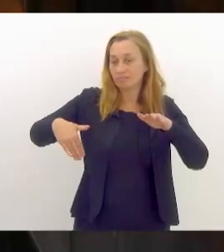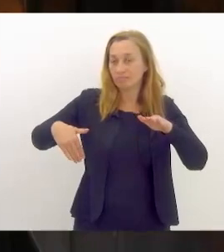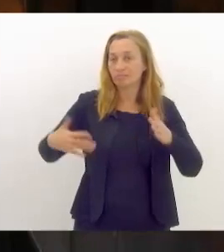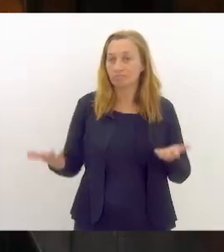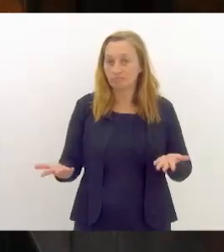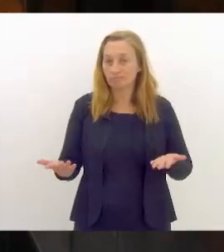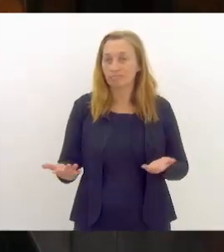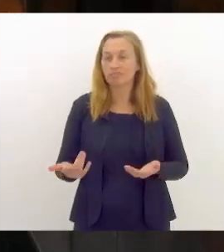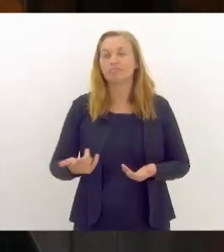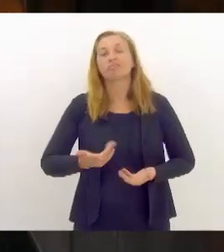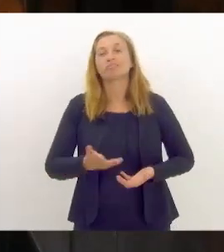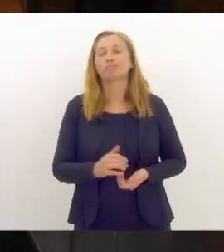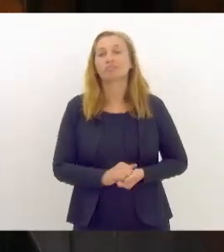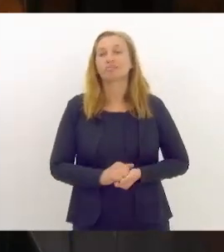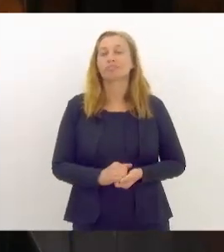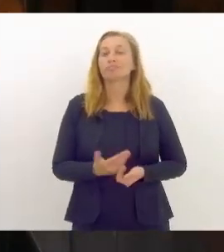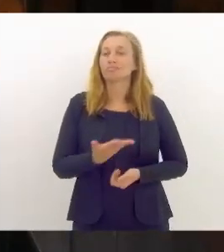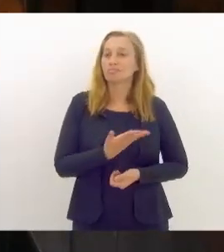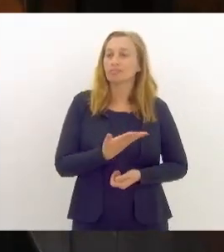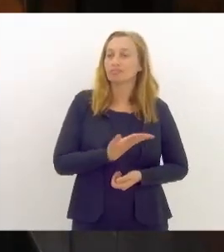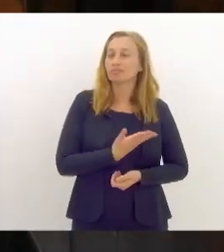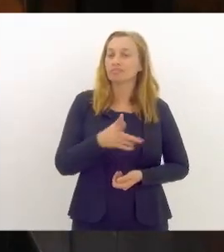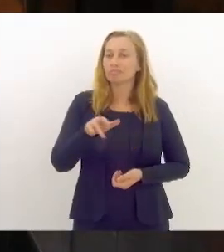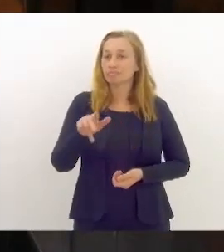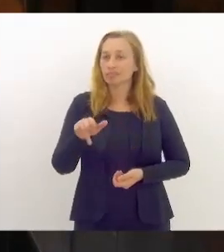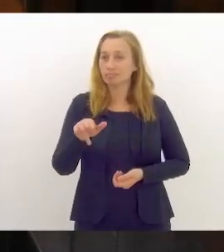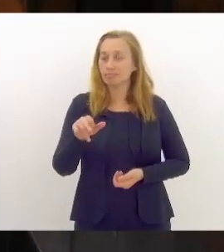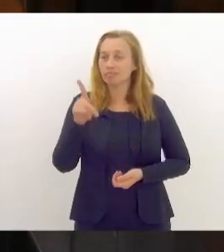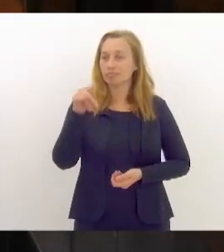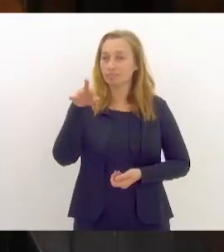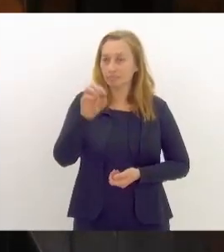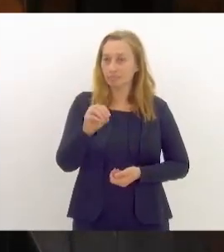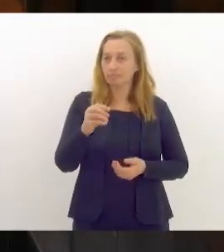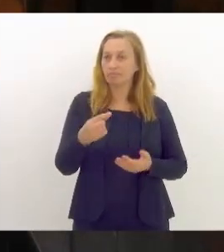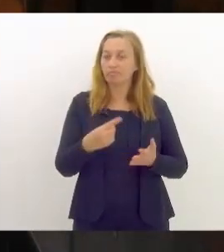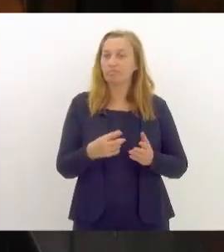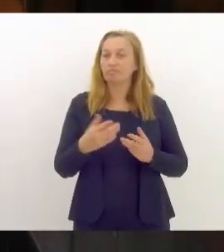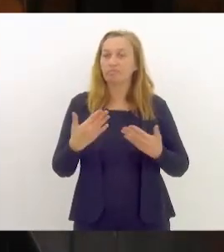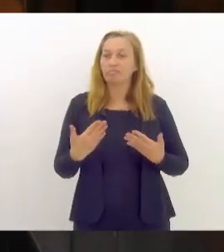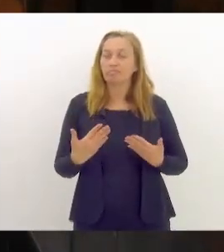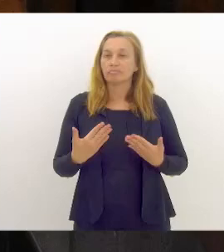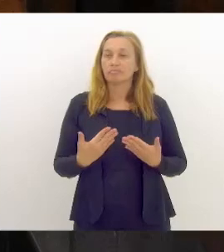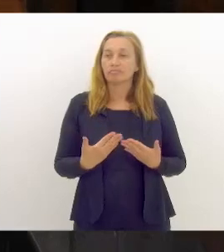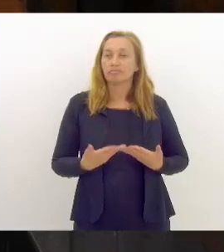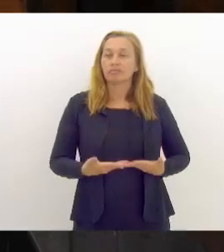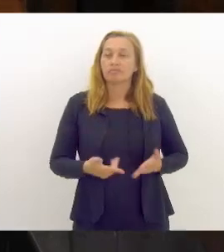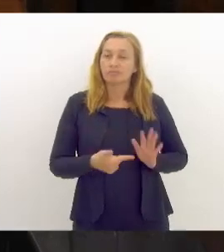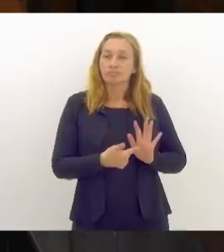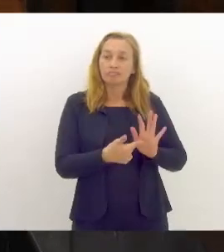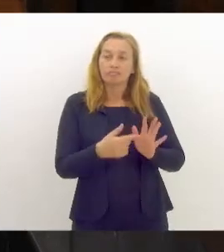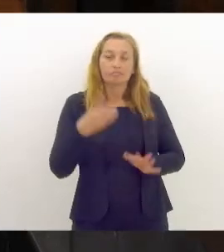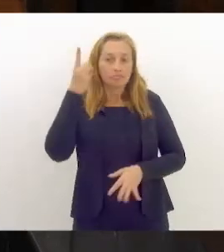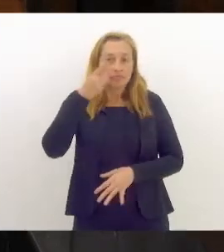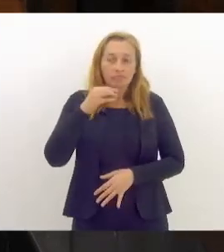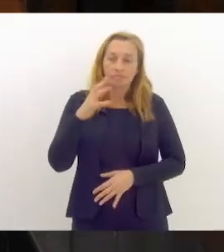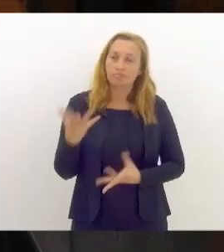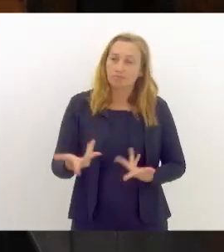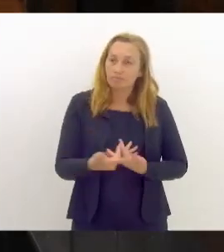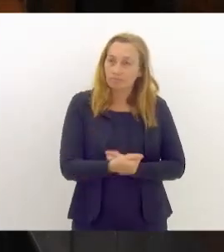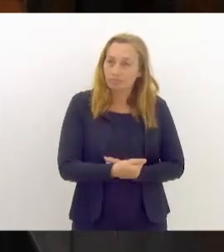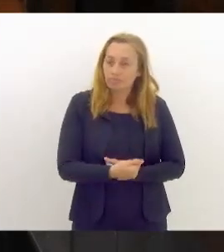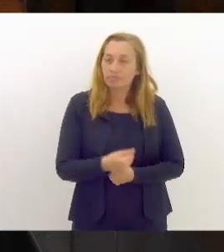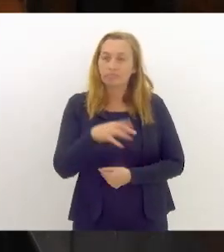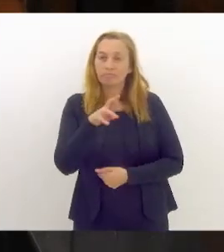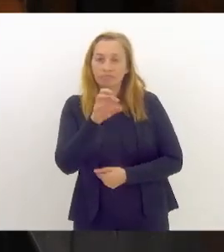uniu né além do Pedro Paulo lá que né Pedro que me apresentou esse deputado maravilhoso e